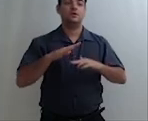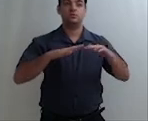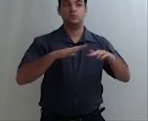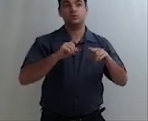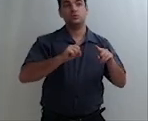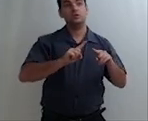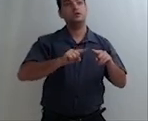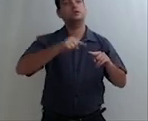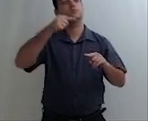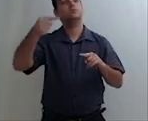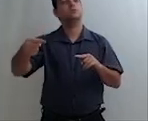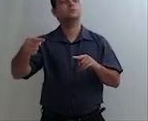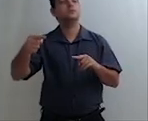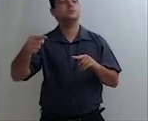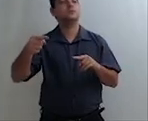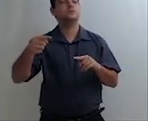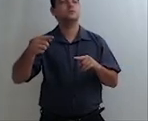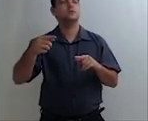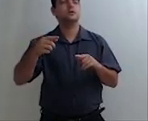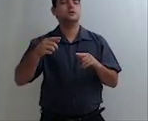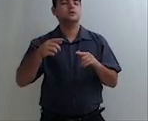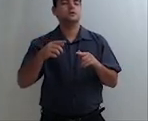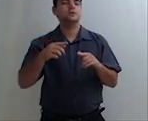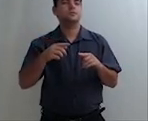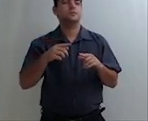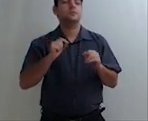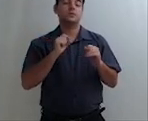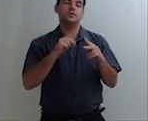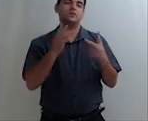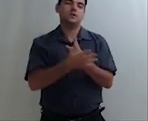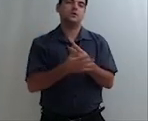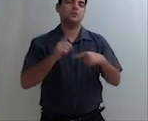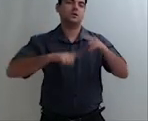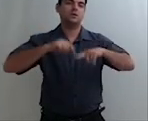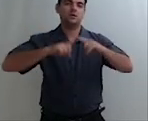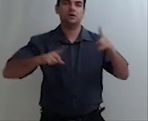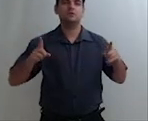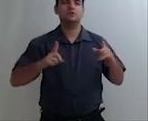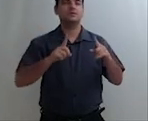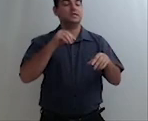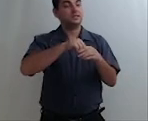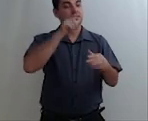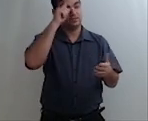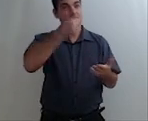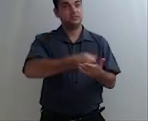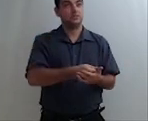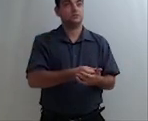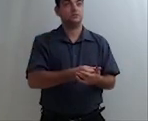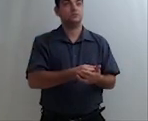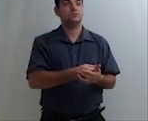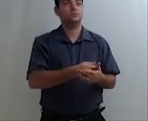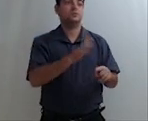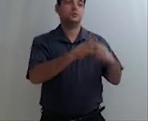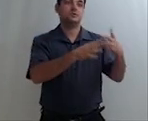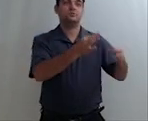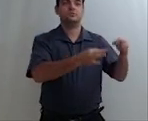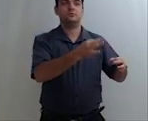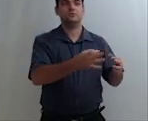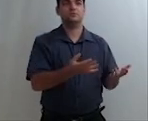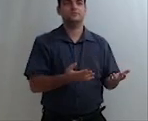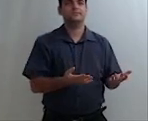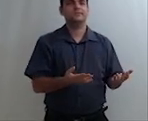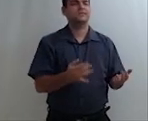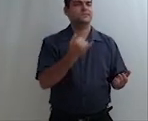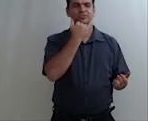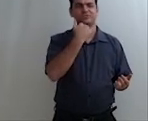a a a o erro material contido na decisão do tribunal de origem é eu não recordo